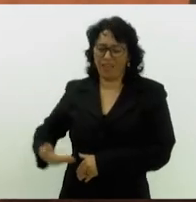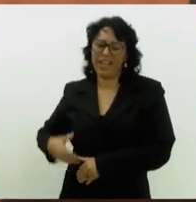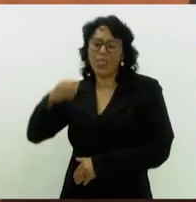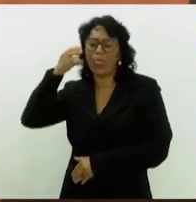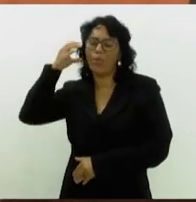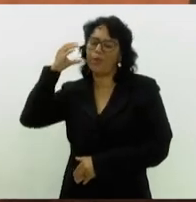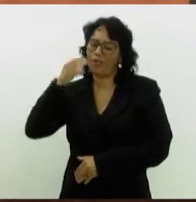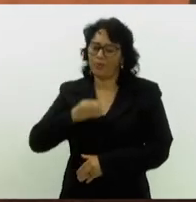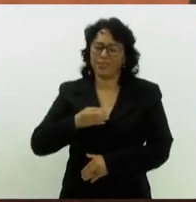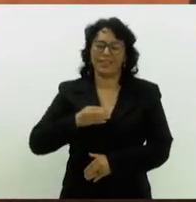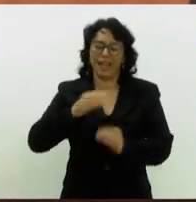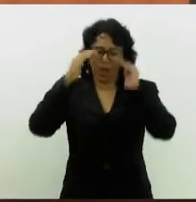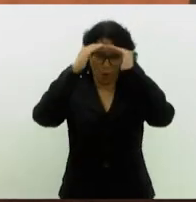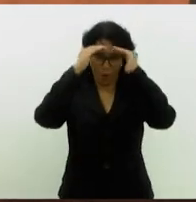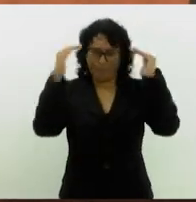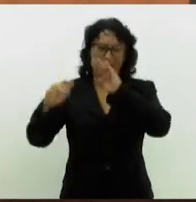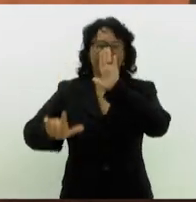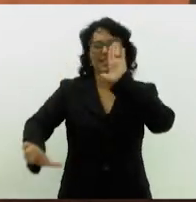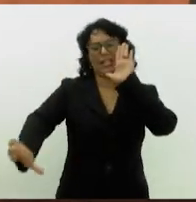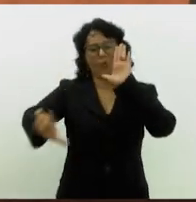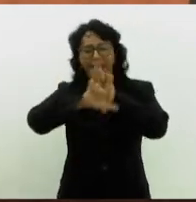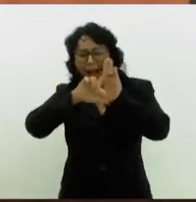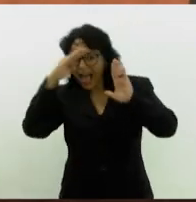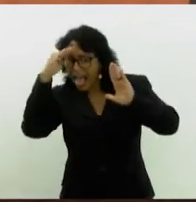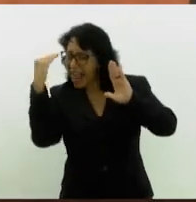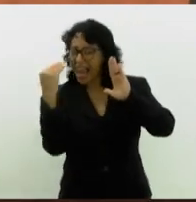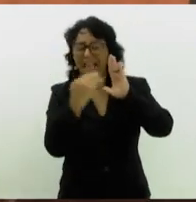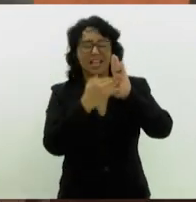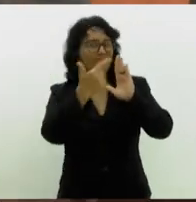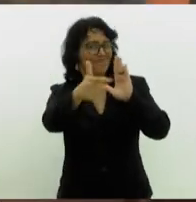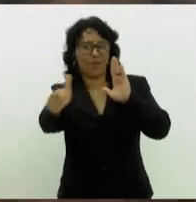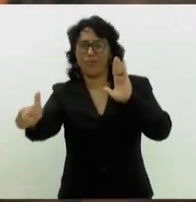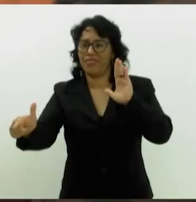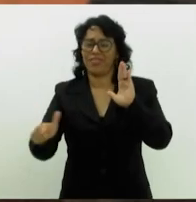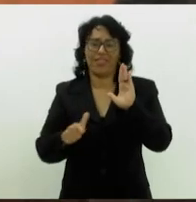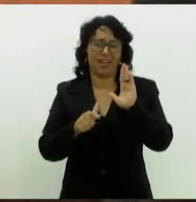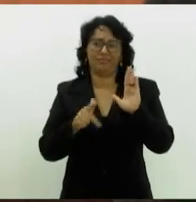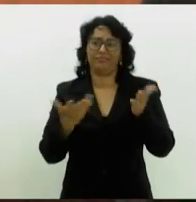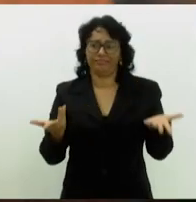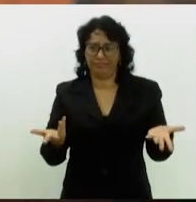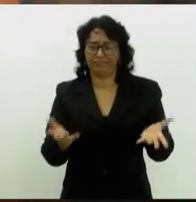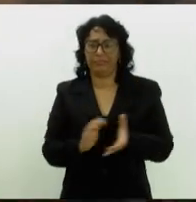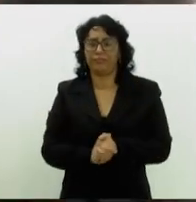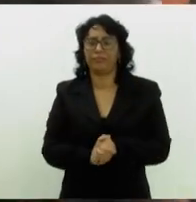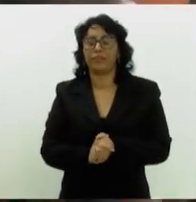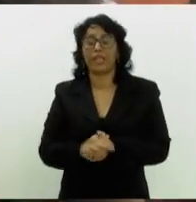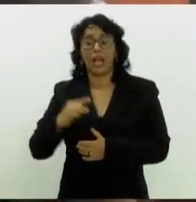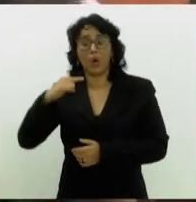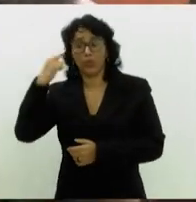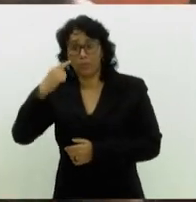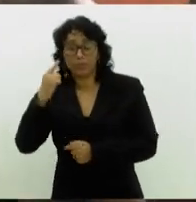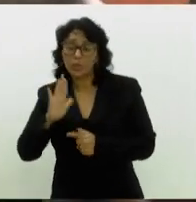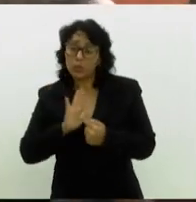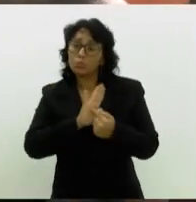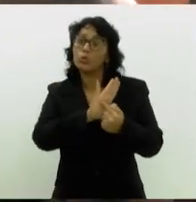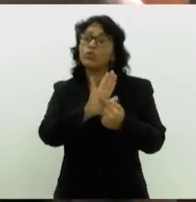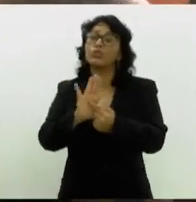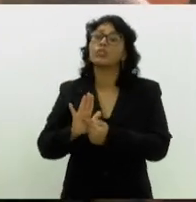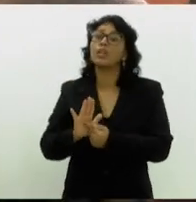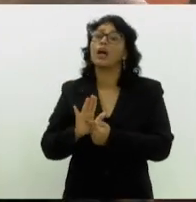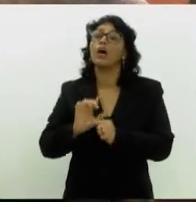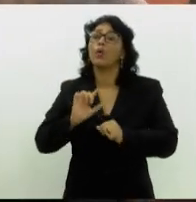que ela prevê a outra possibilidade que tá prevista na lei aí que o deputado fez referência no artigo 3º é da